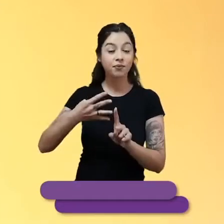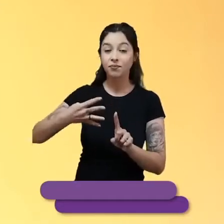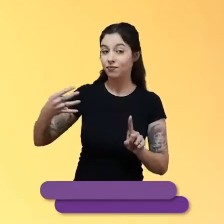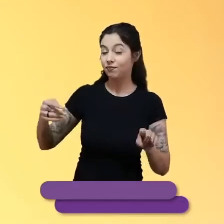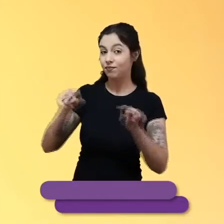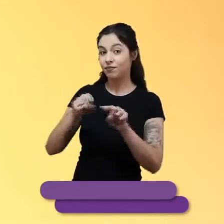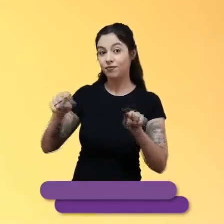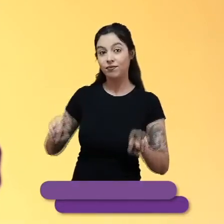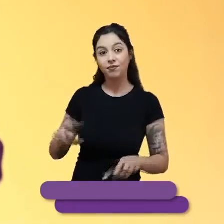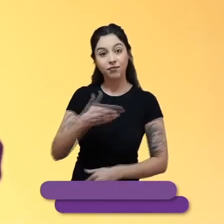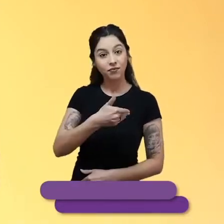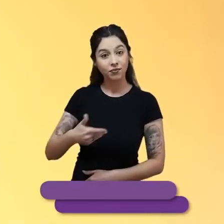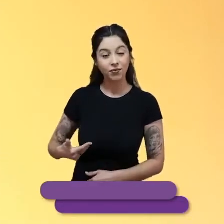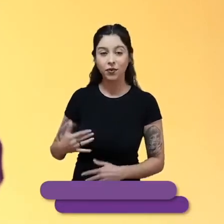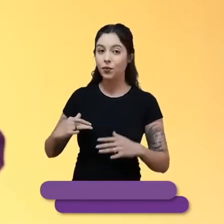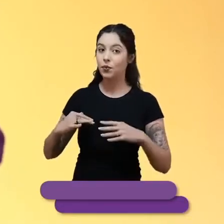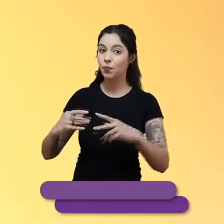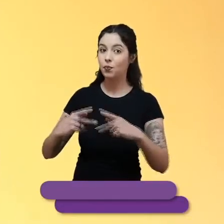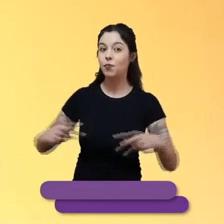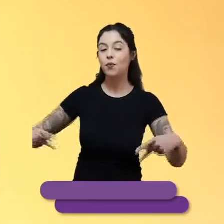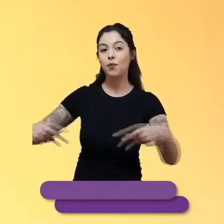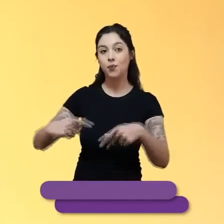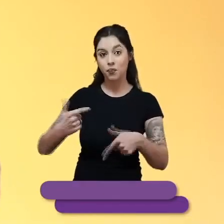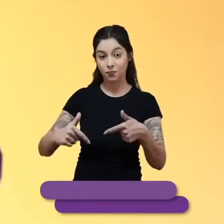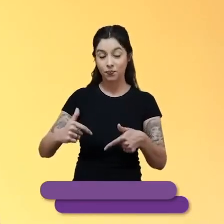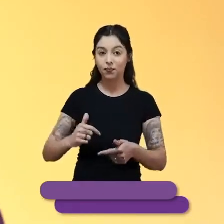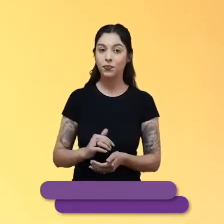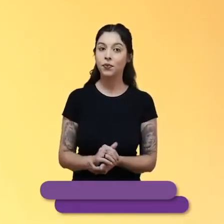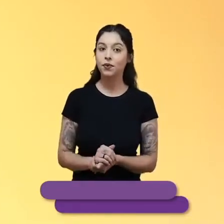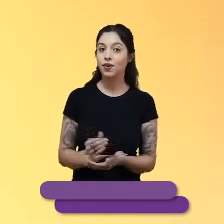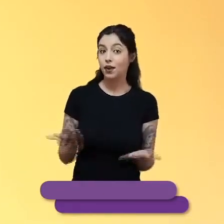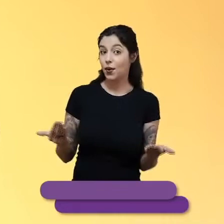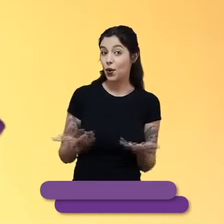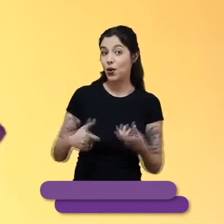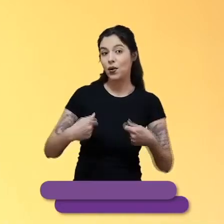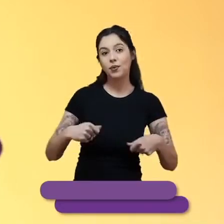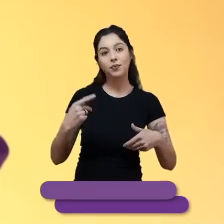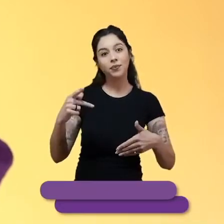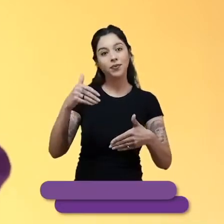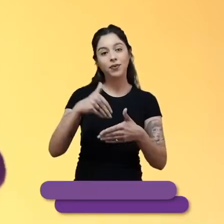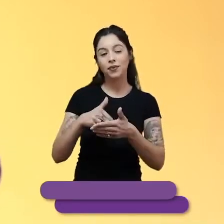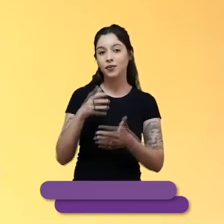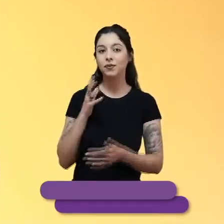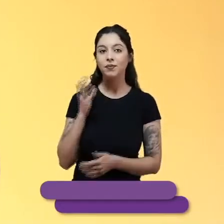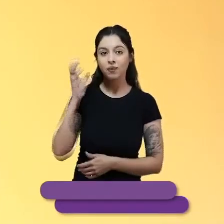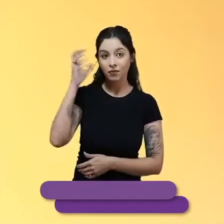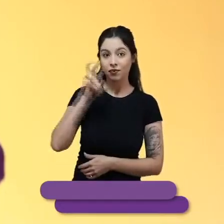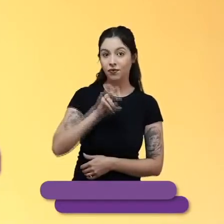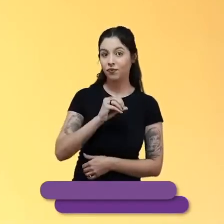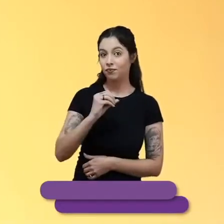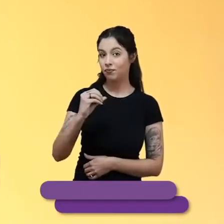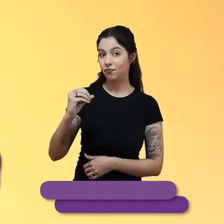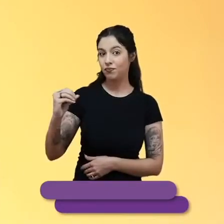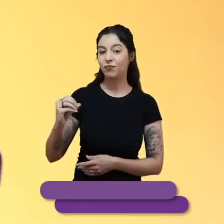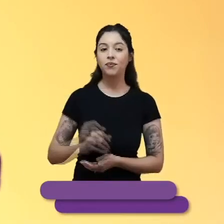mulheres, LGBTs, servidores públicos, do povo trabalhador. Agora eu preciso do teu voto. Luciana